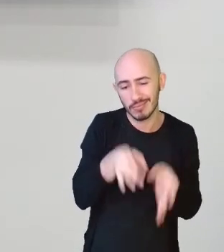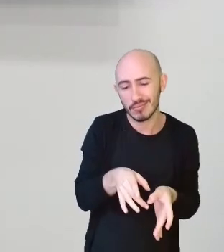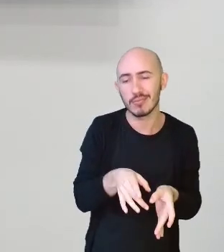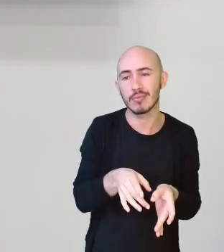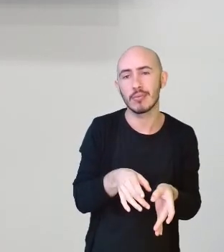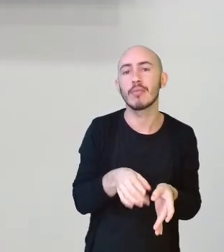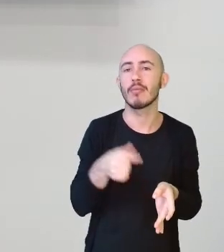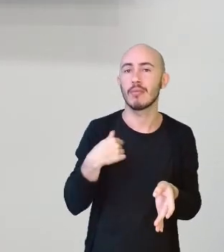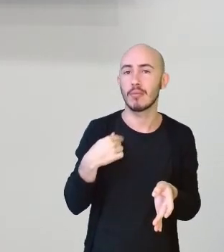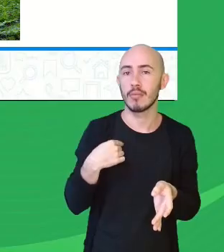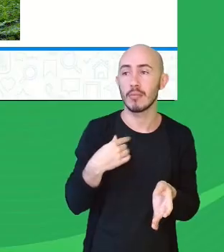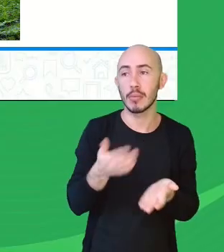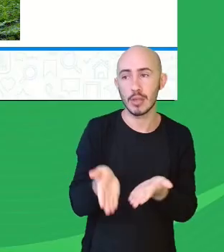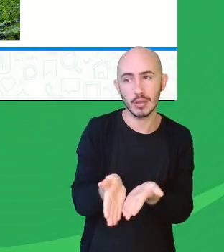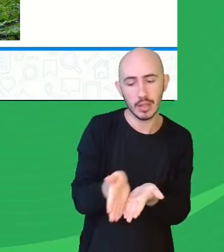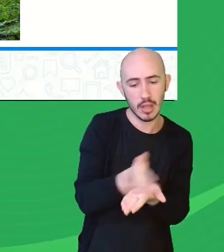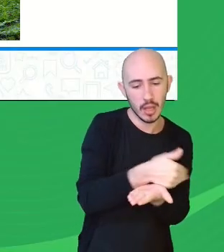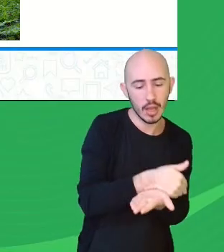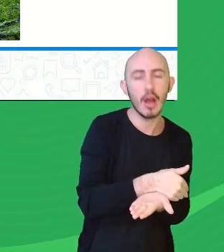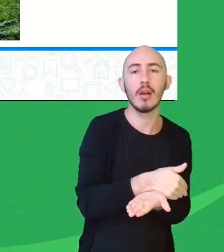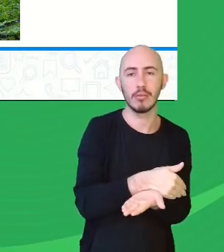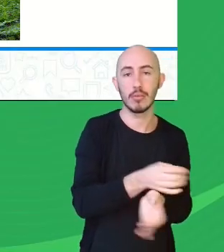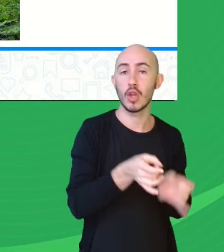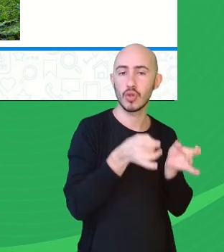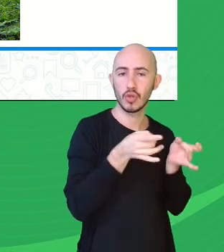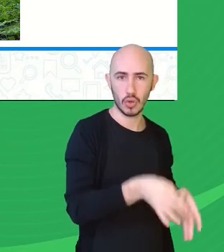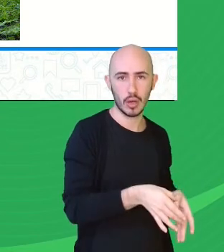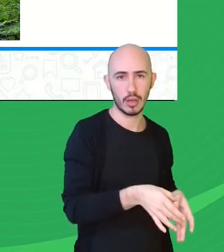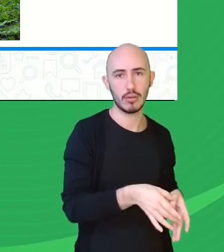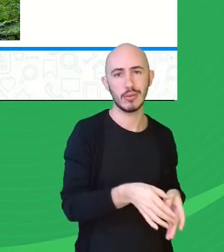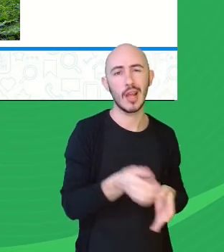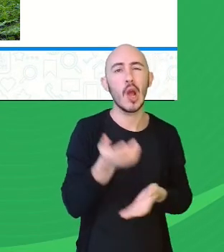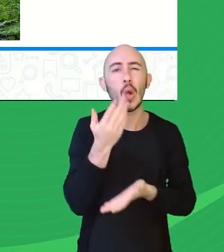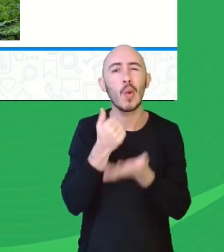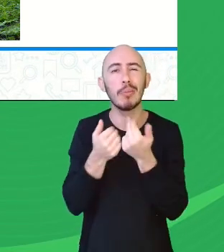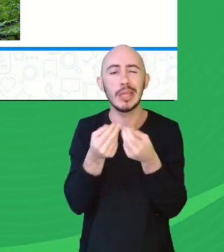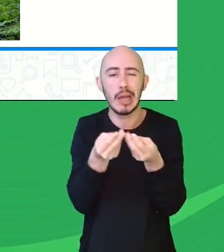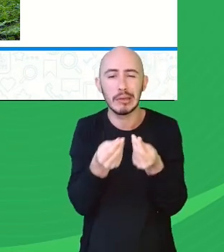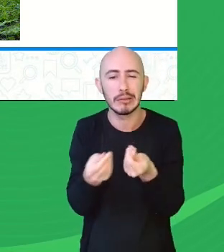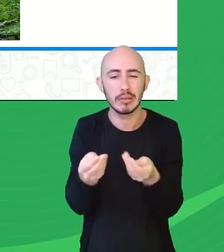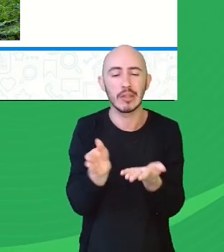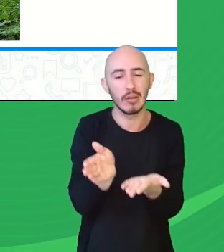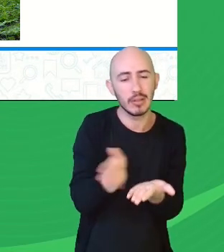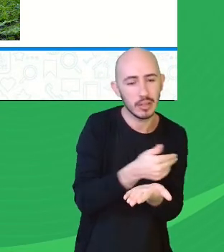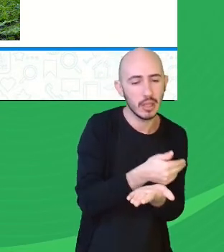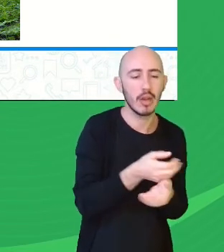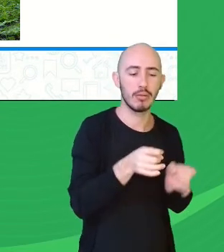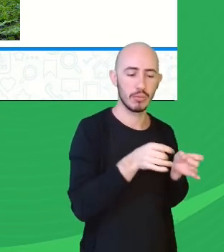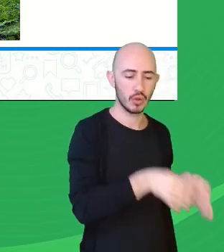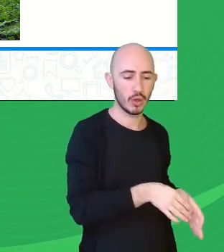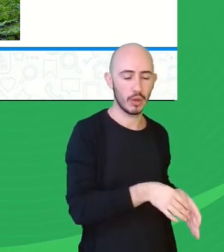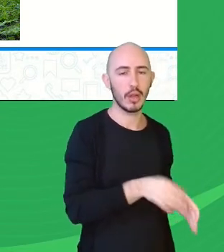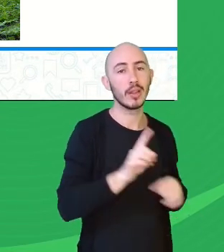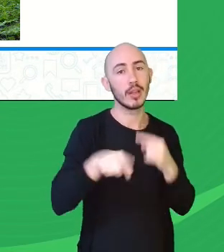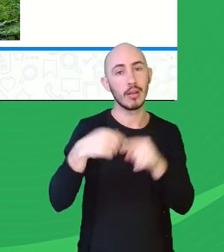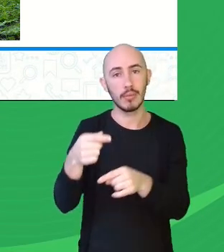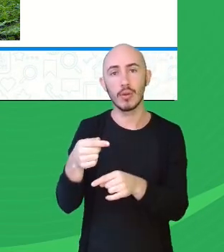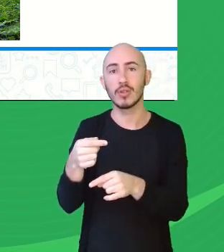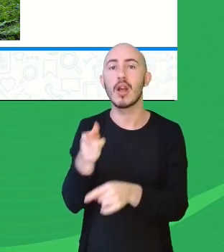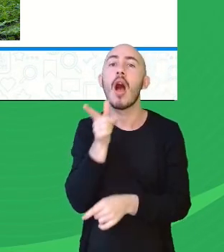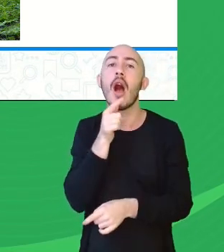do prato, deve ser colocado logo no lixo. Em seguida, você molha os pratos, fecha a